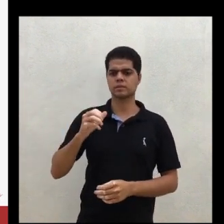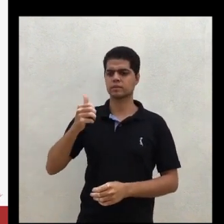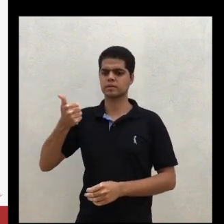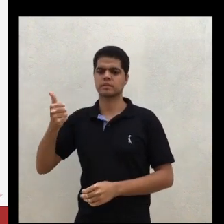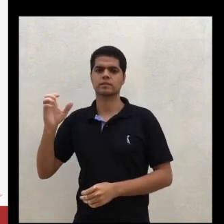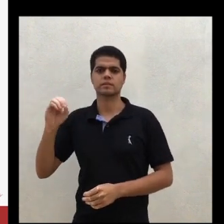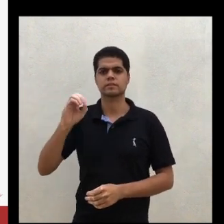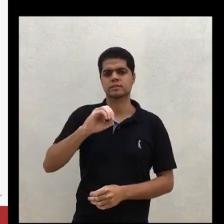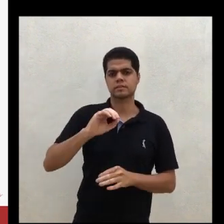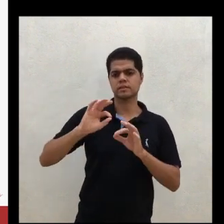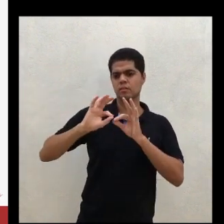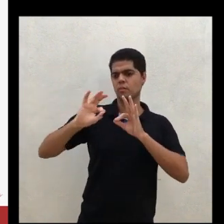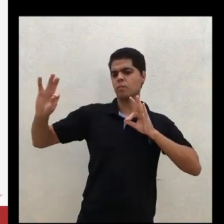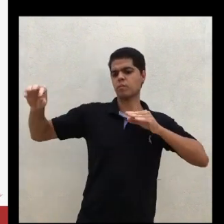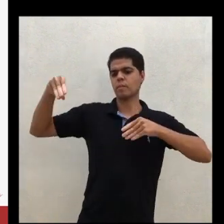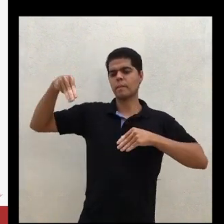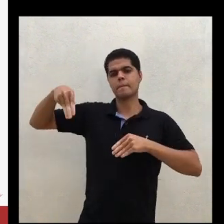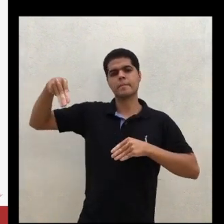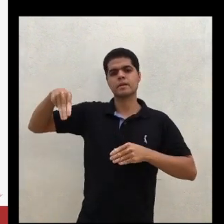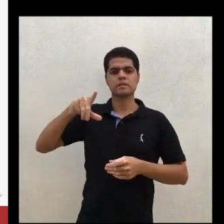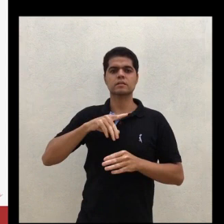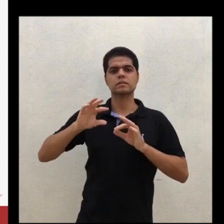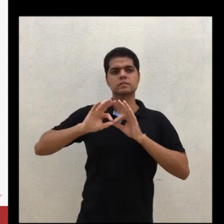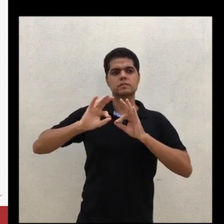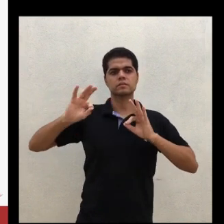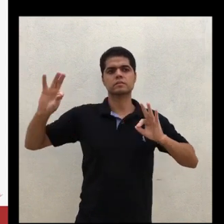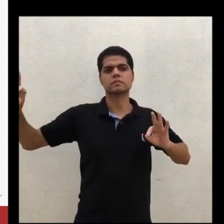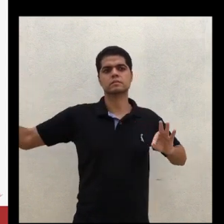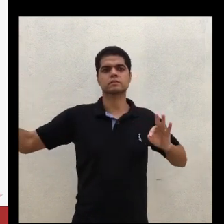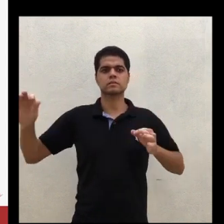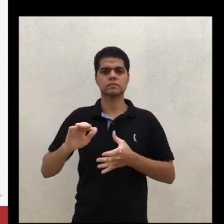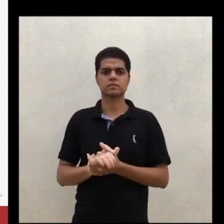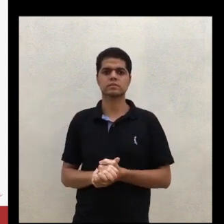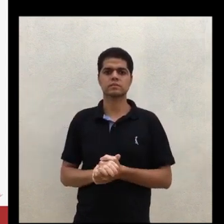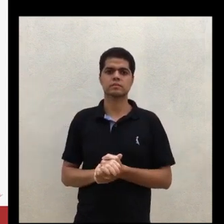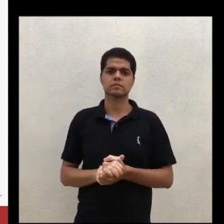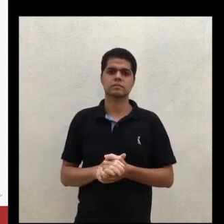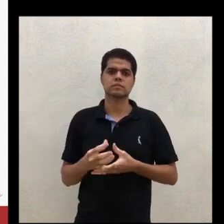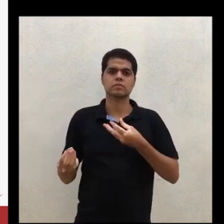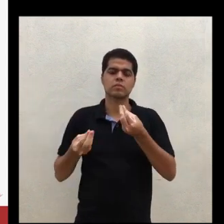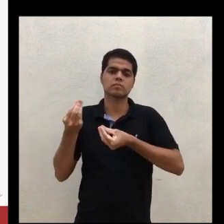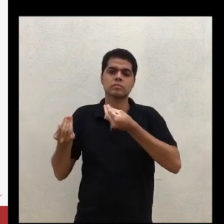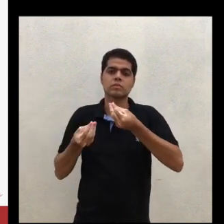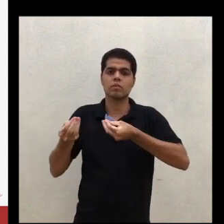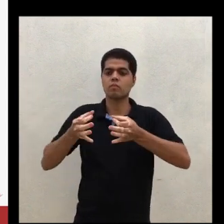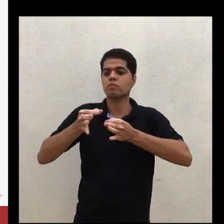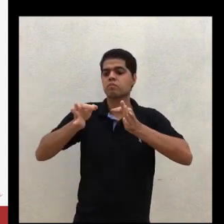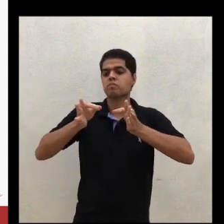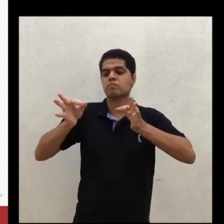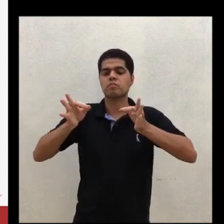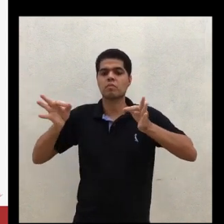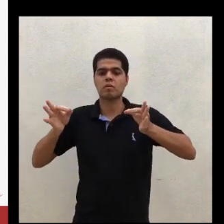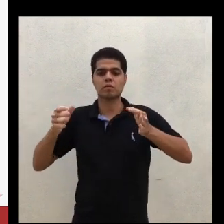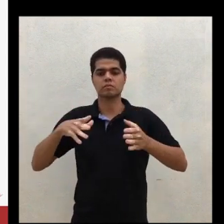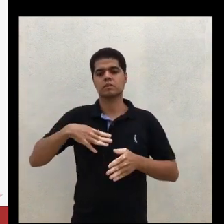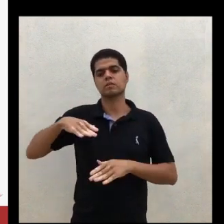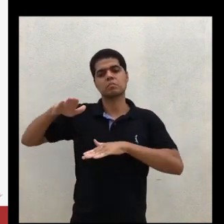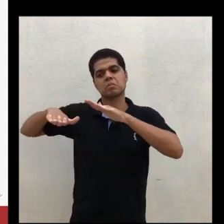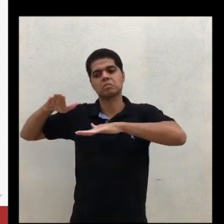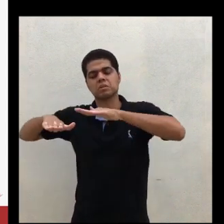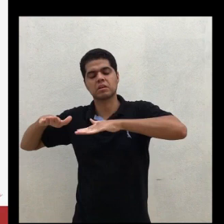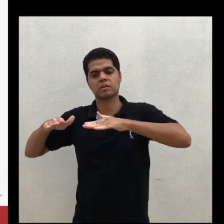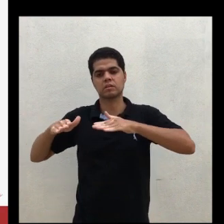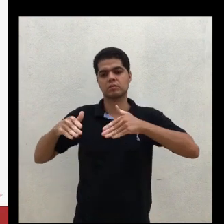com informações que são subjetivas. Moderado, perto e longe. Né? Se o chuveiro está quente, se a água está